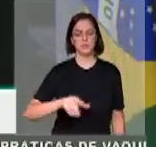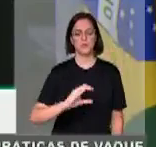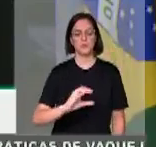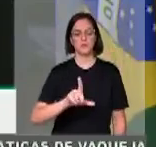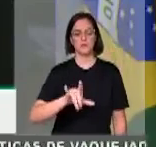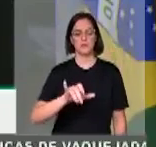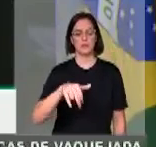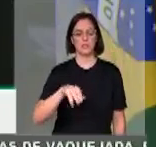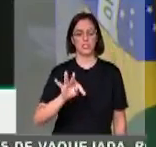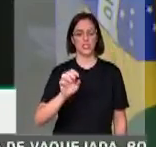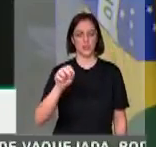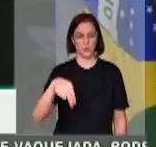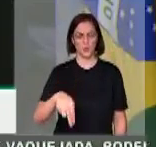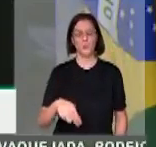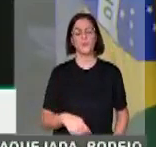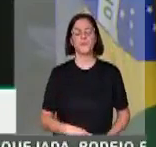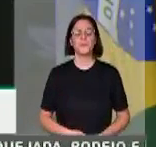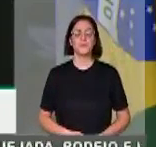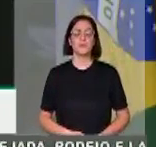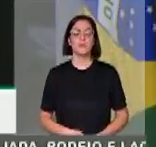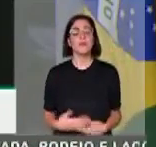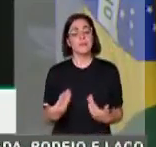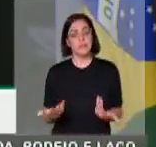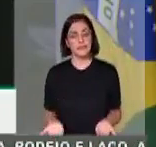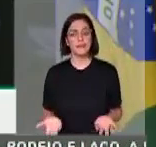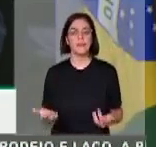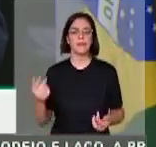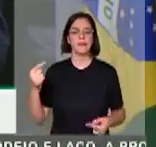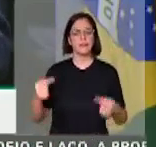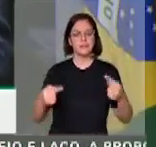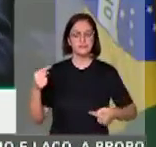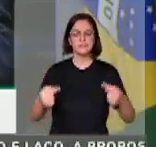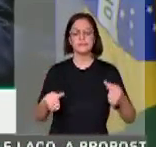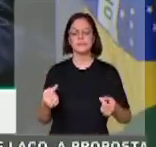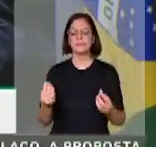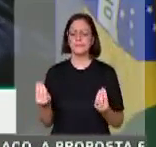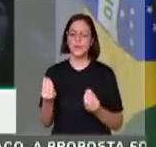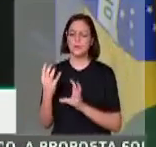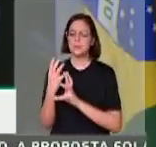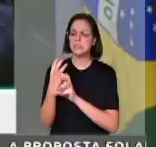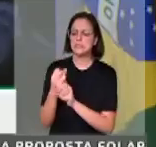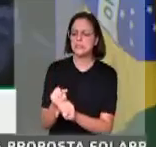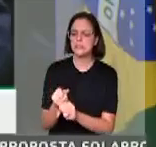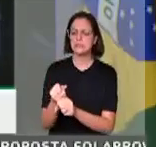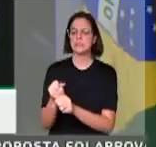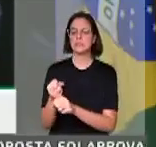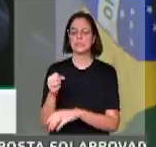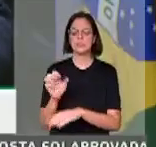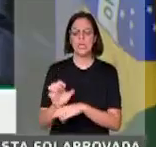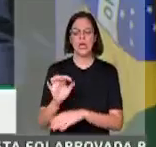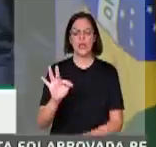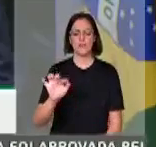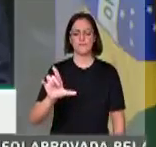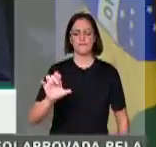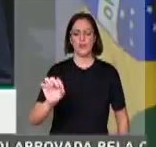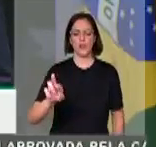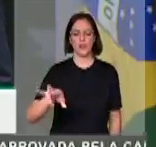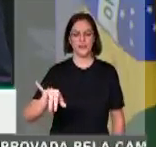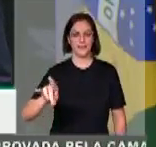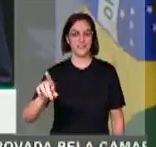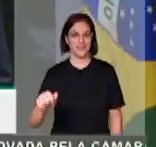Gore, e de repente a apuração da Flórida mostrava uma certa